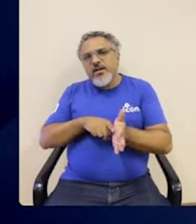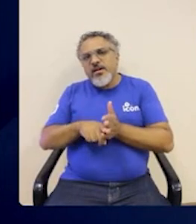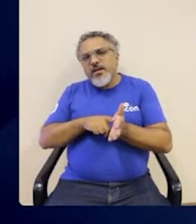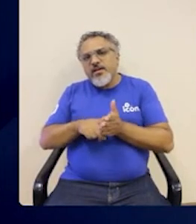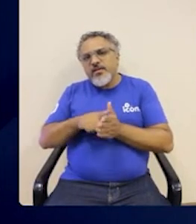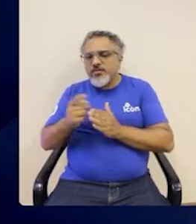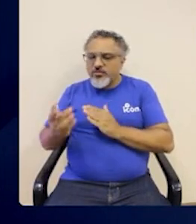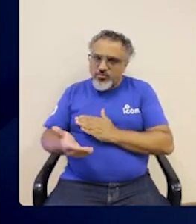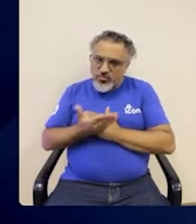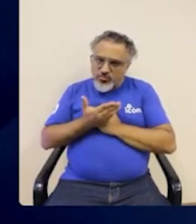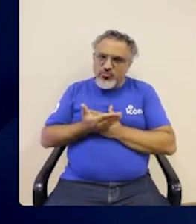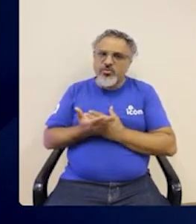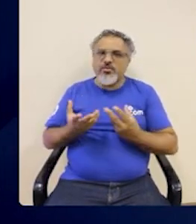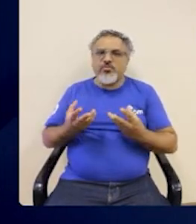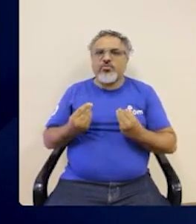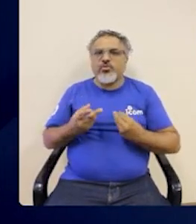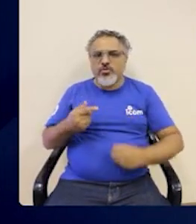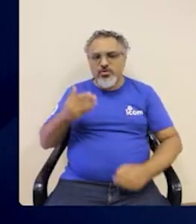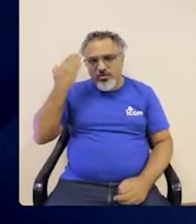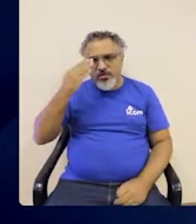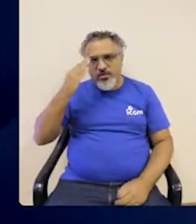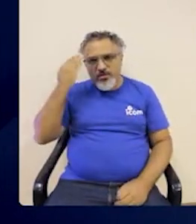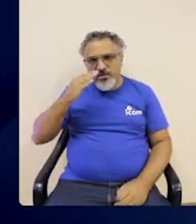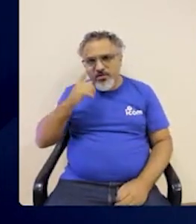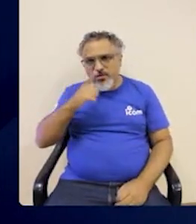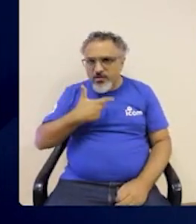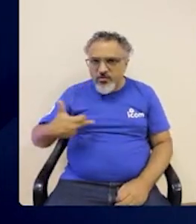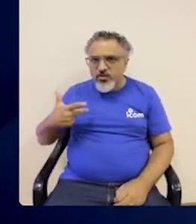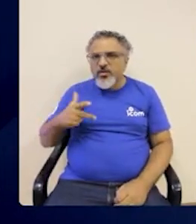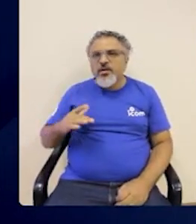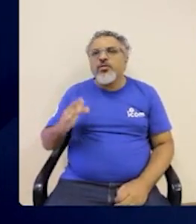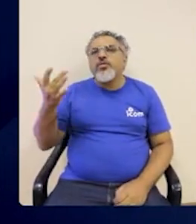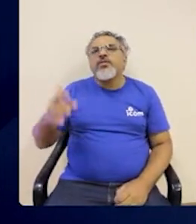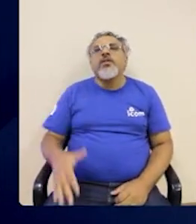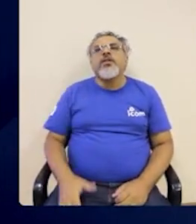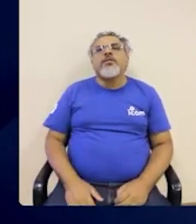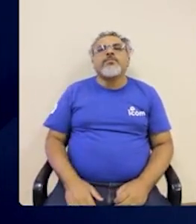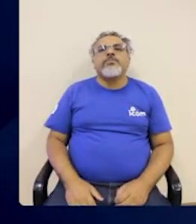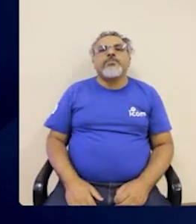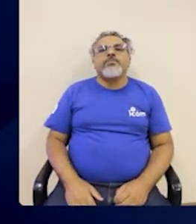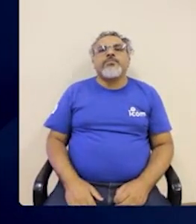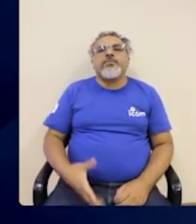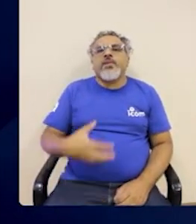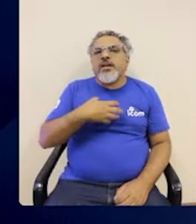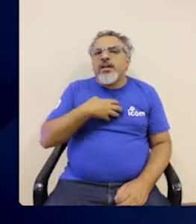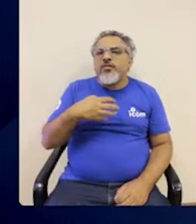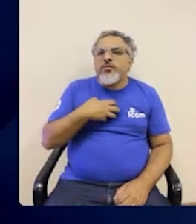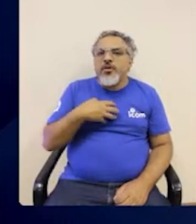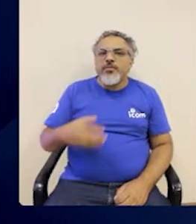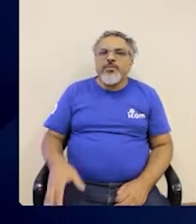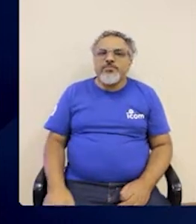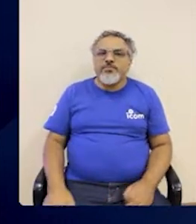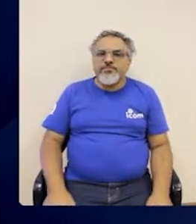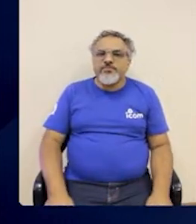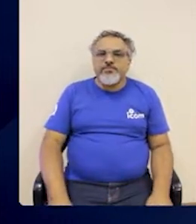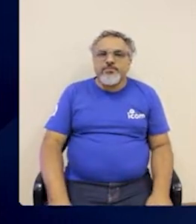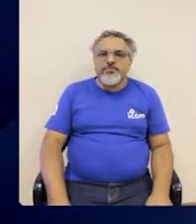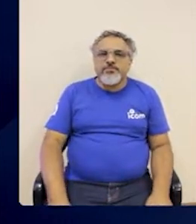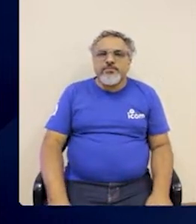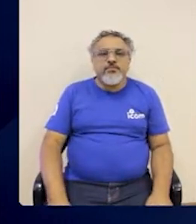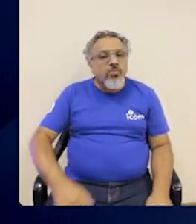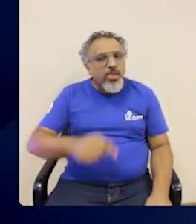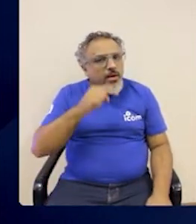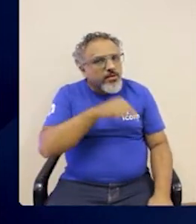nos ajudam bastante também a entender porque determinadas coisas ocorreram daquela forma. E isso a gente vai